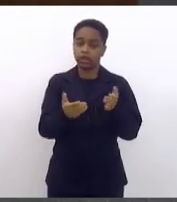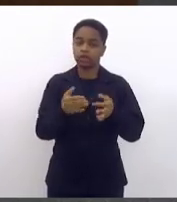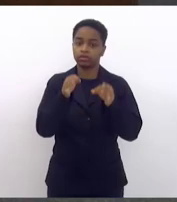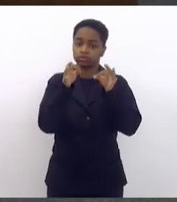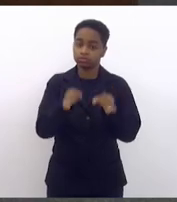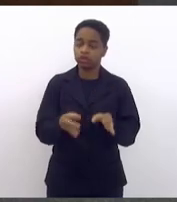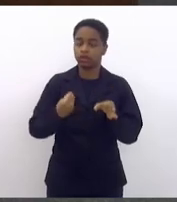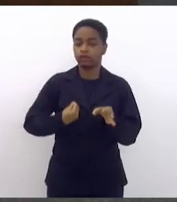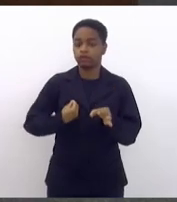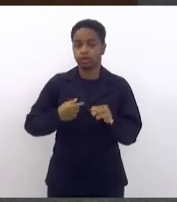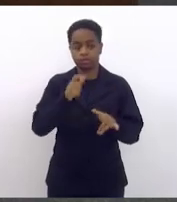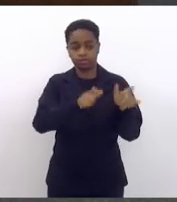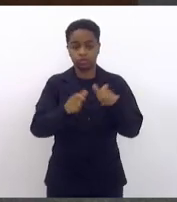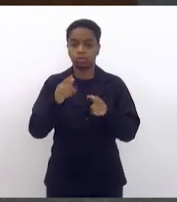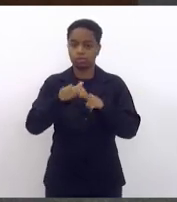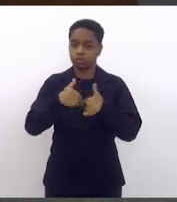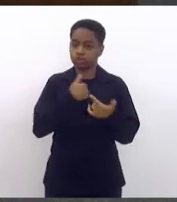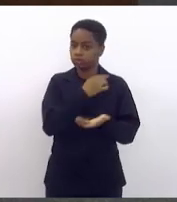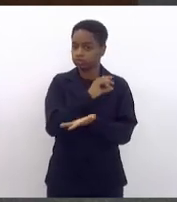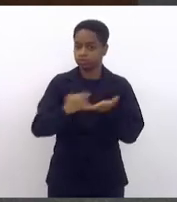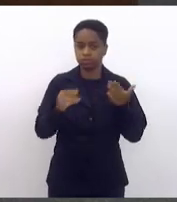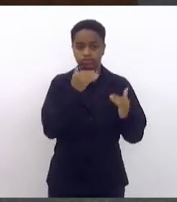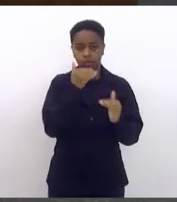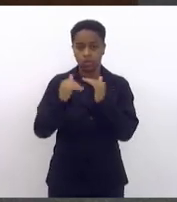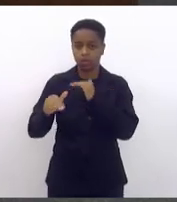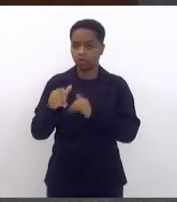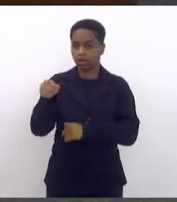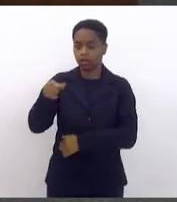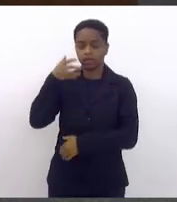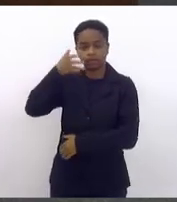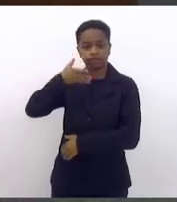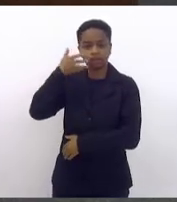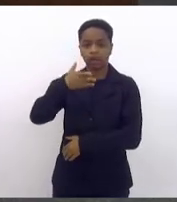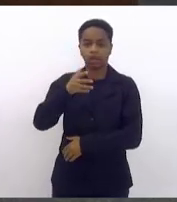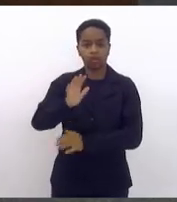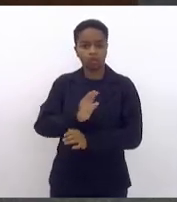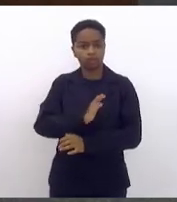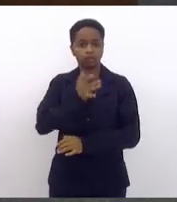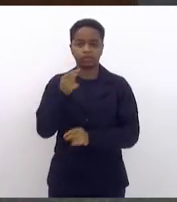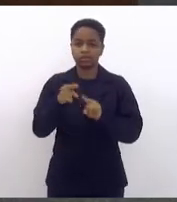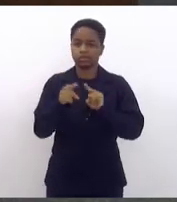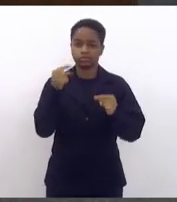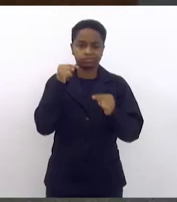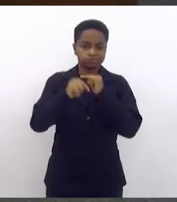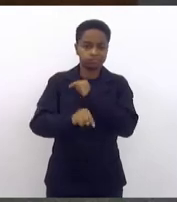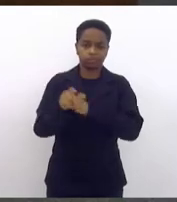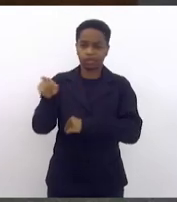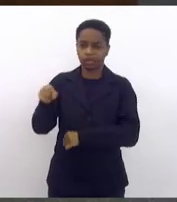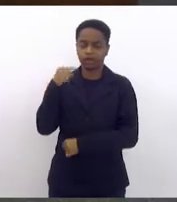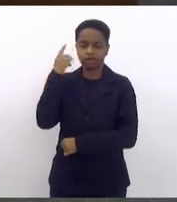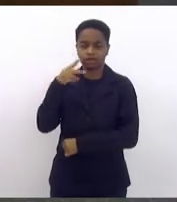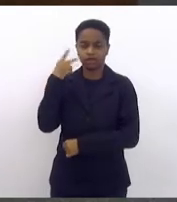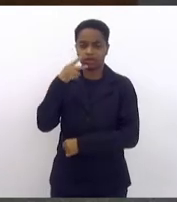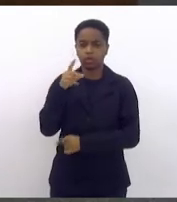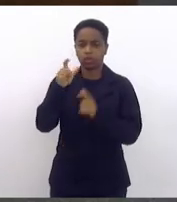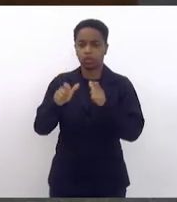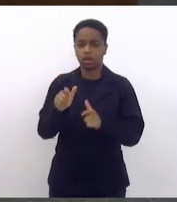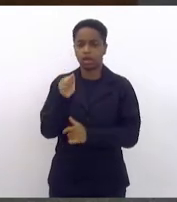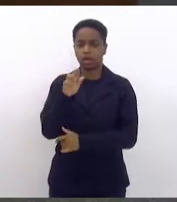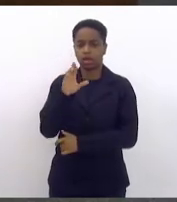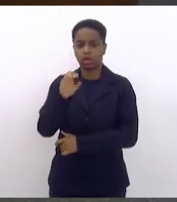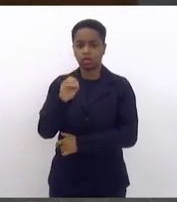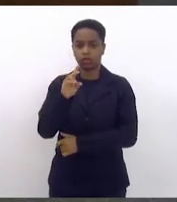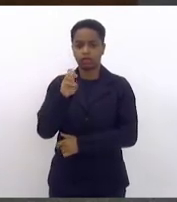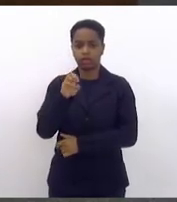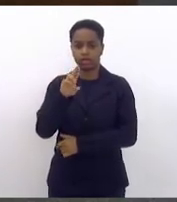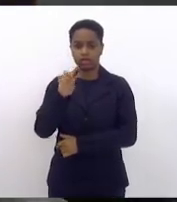Por isso, meu repúdio a esta fala infeliz e extremamente inadequada desta vereadora de Arco Verde do Recife.